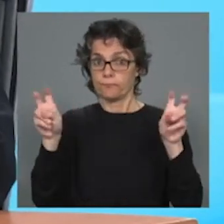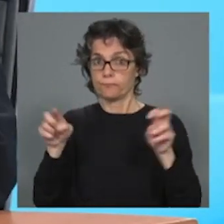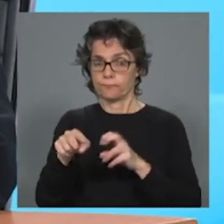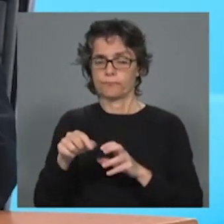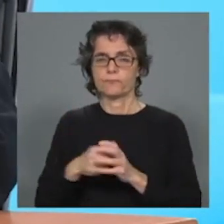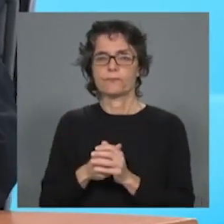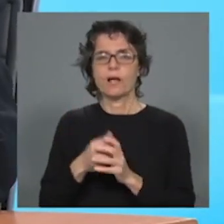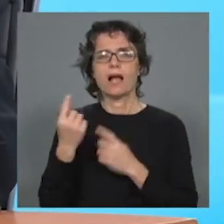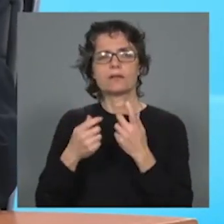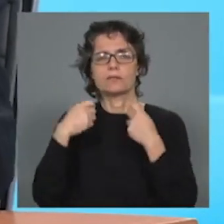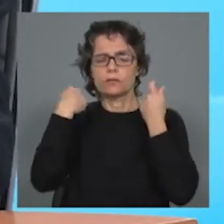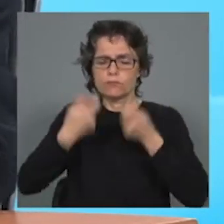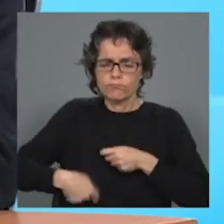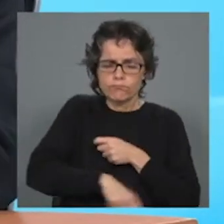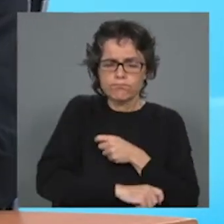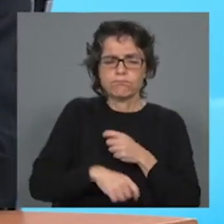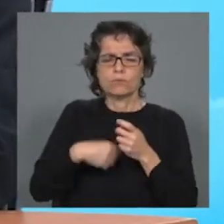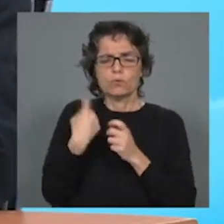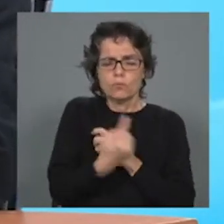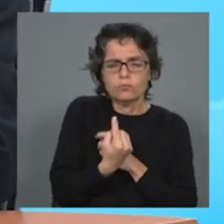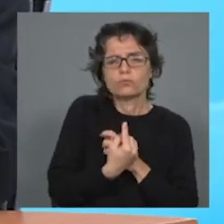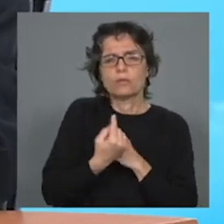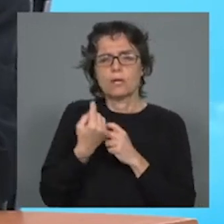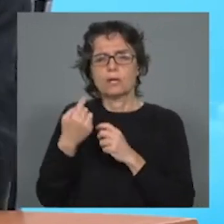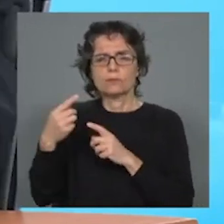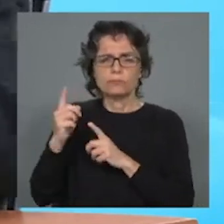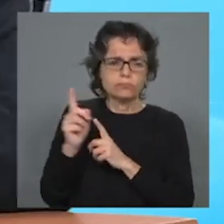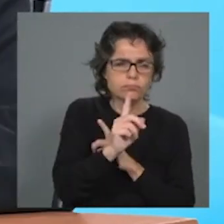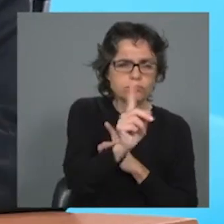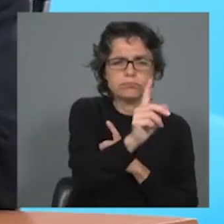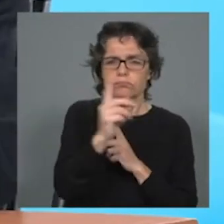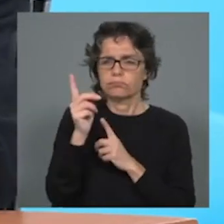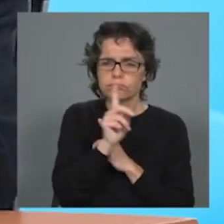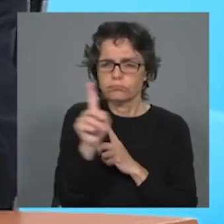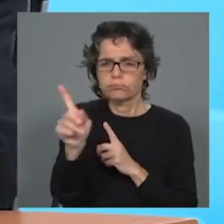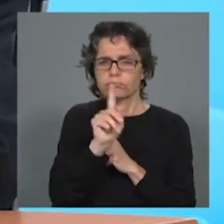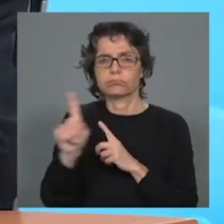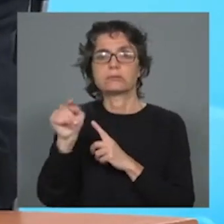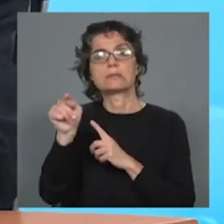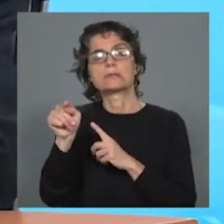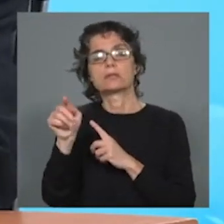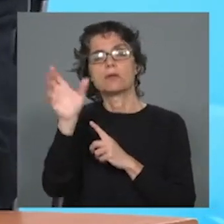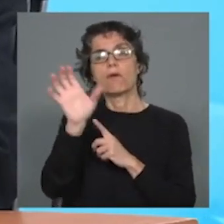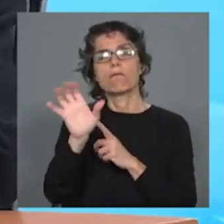monge isolado, ermita. São sempre caricaturas e diminuem